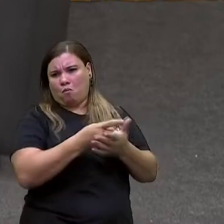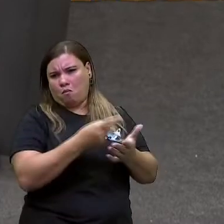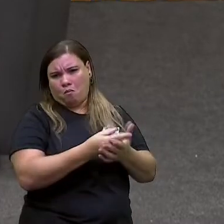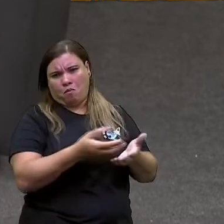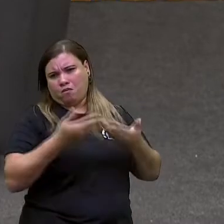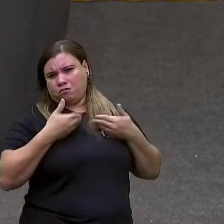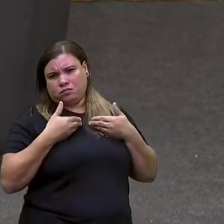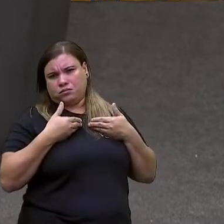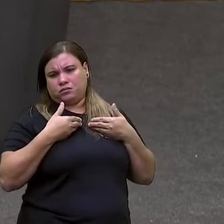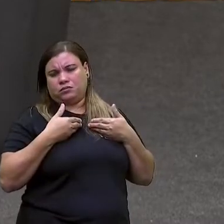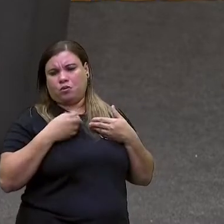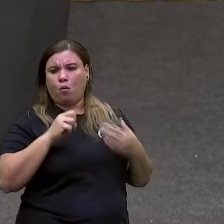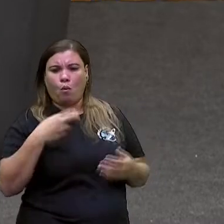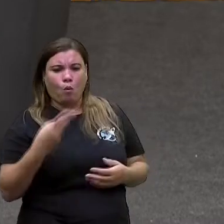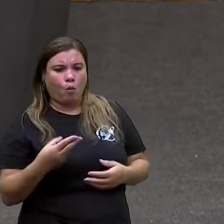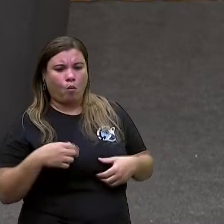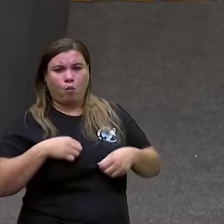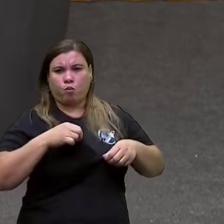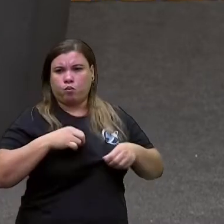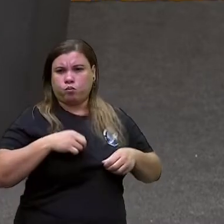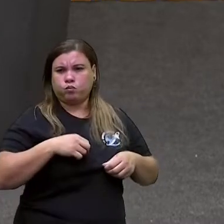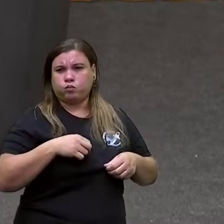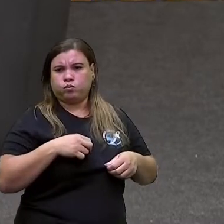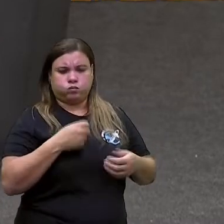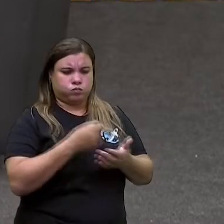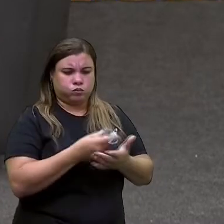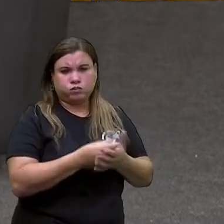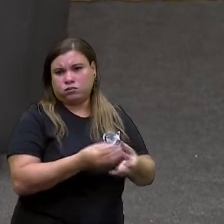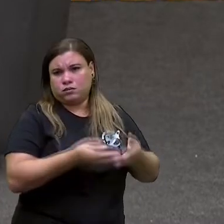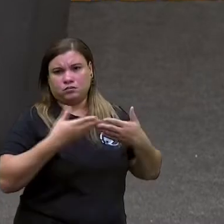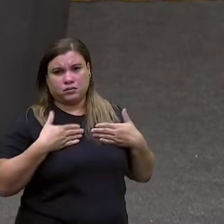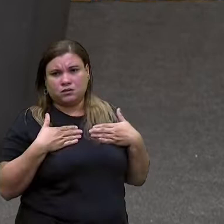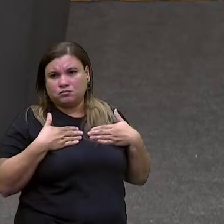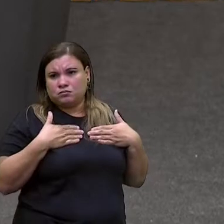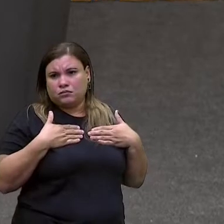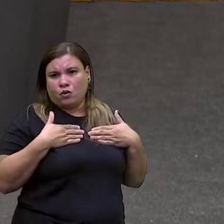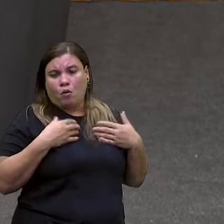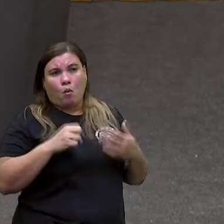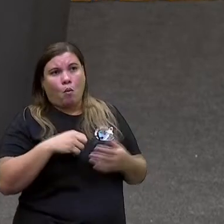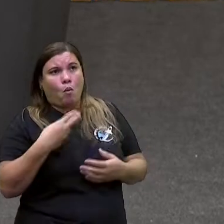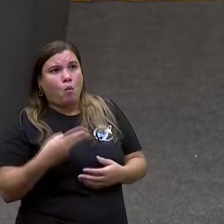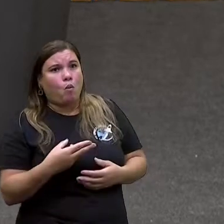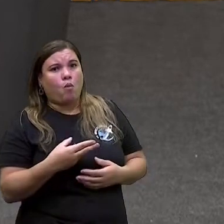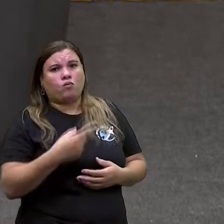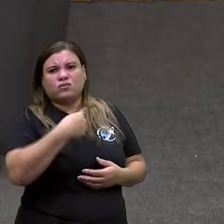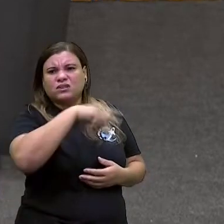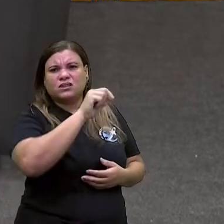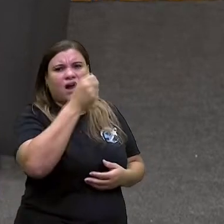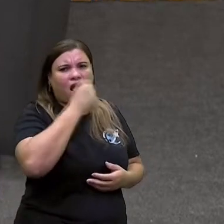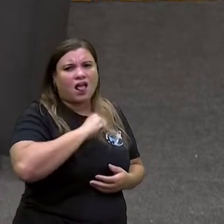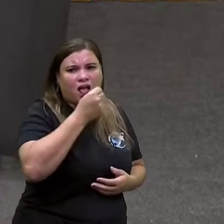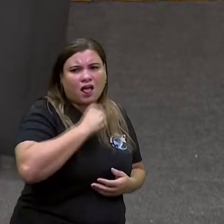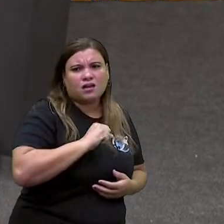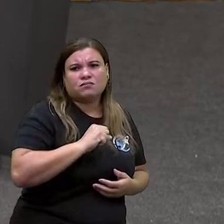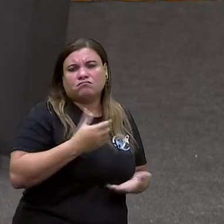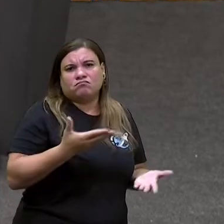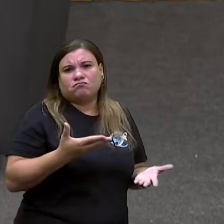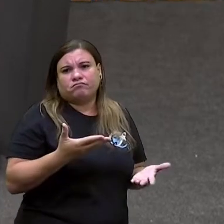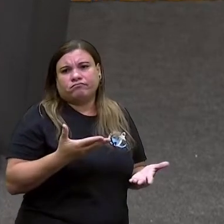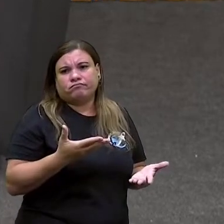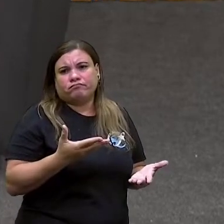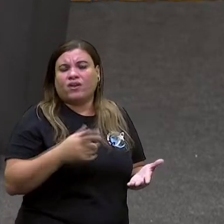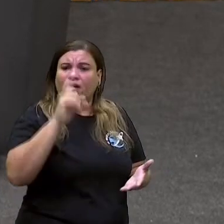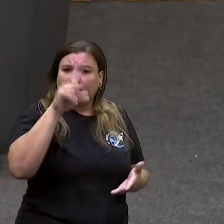hábito de leitura, uma boa estratégia é você pegar um livro fino. E essa pergunta sua é muito interessante, porque,